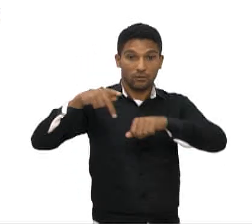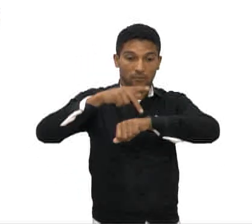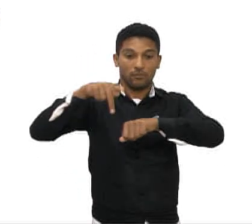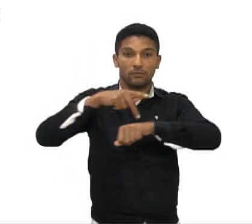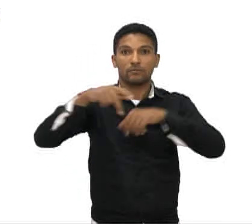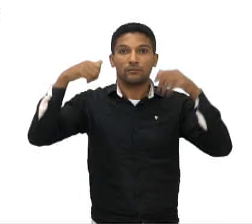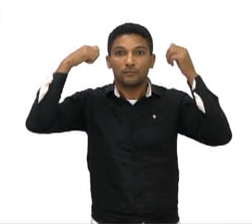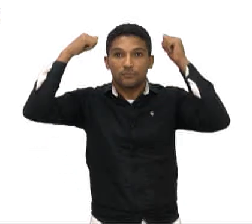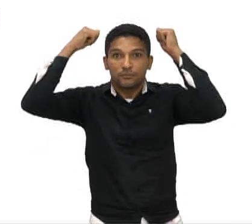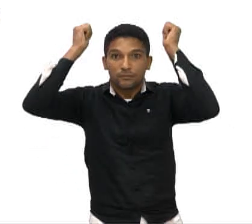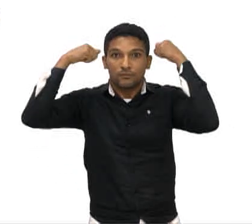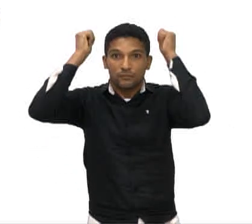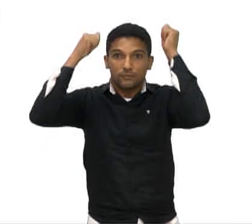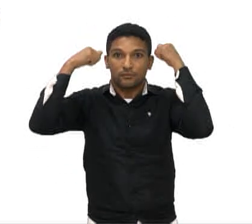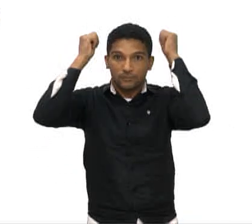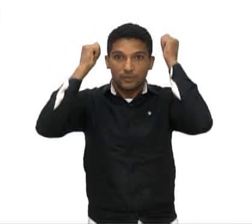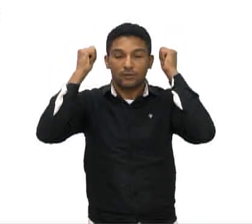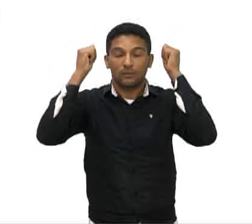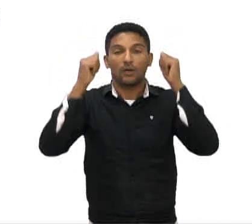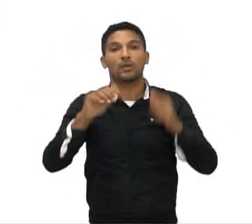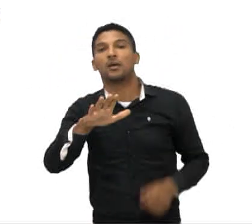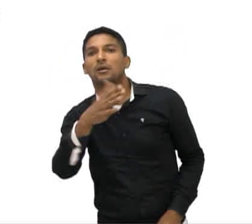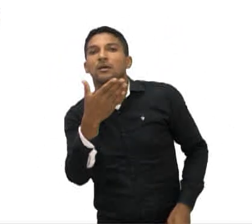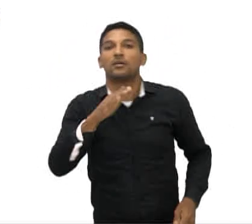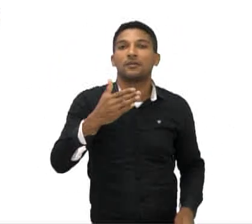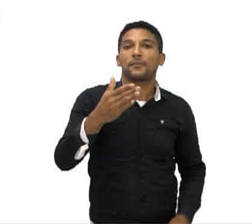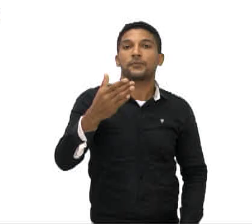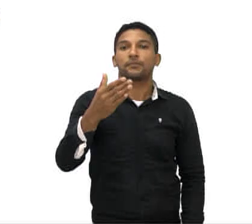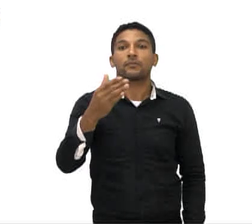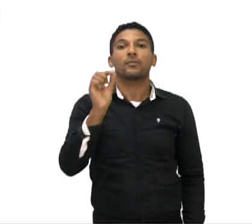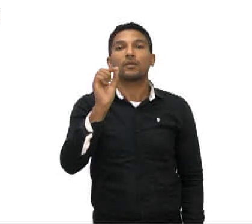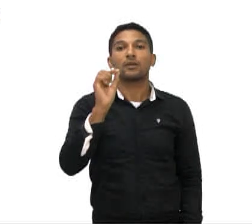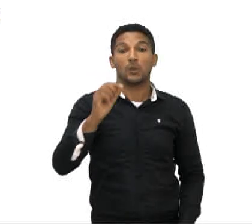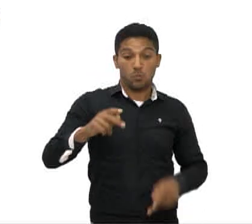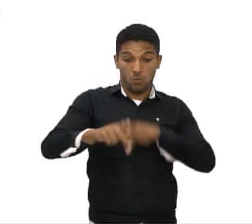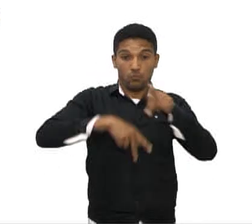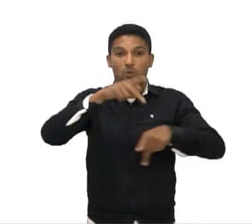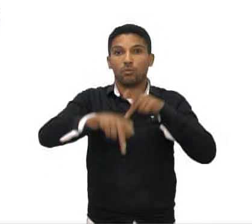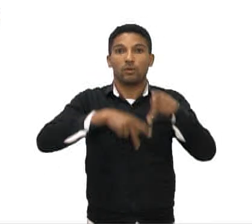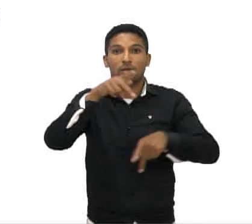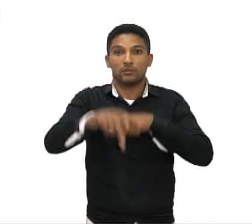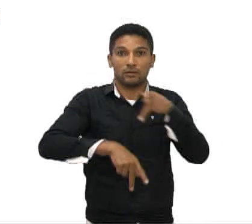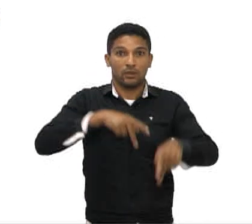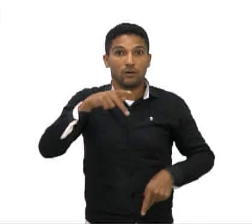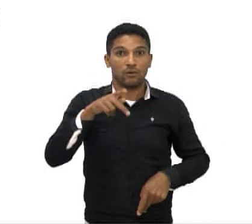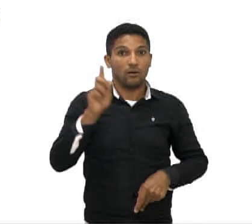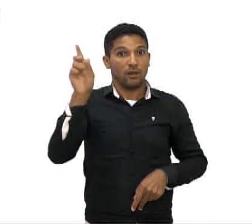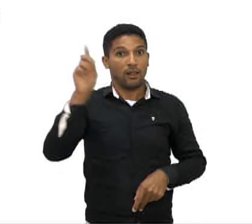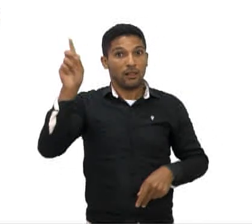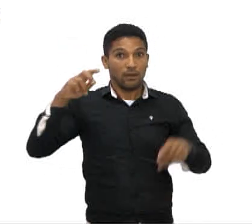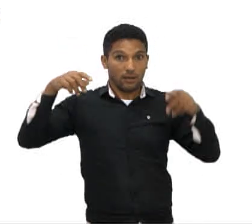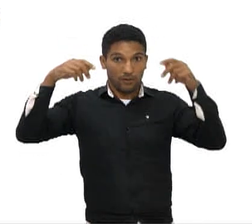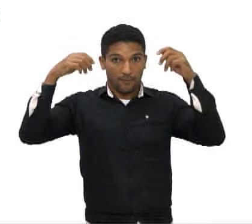que prácticamente 3/4 partes de la población mexicana, el